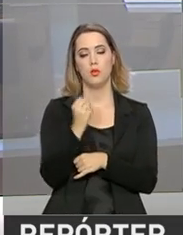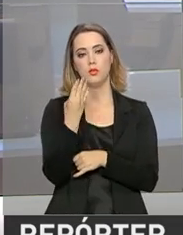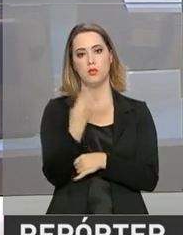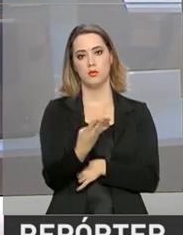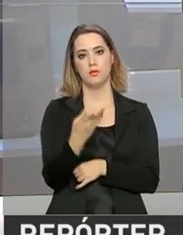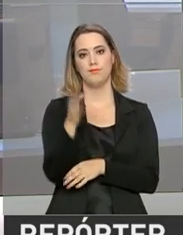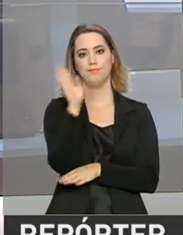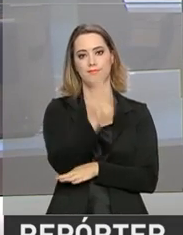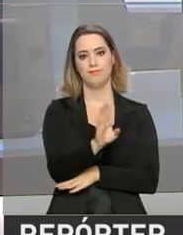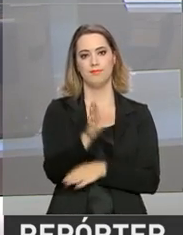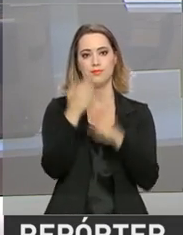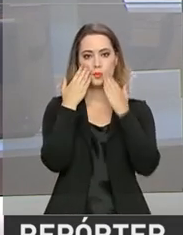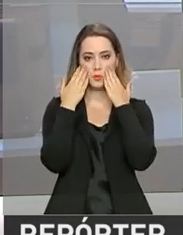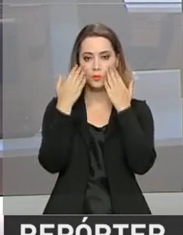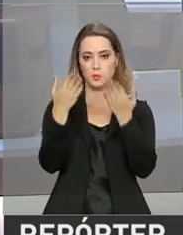ou às 4 da tarde na próxima edição